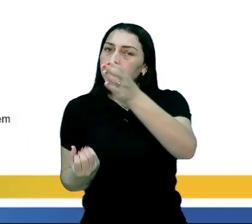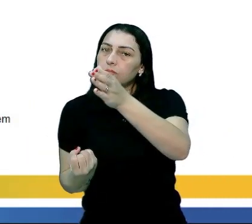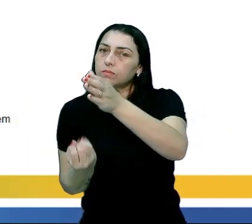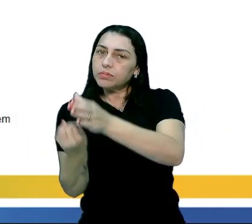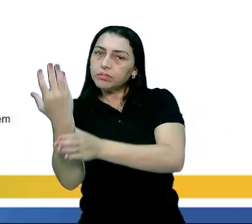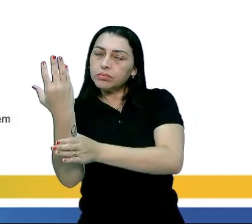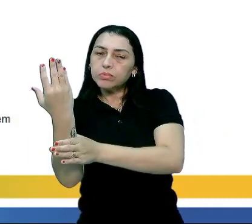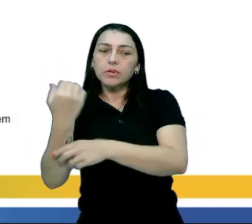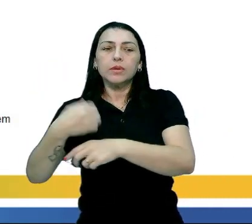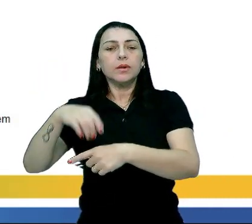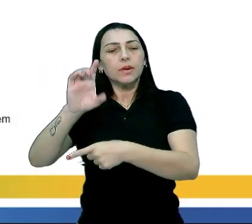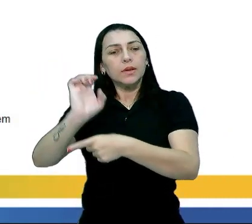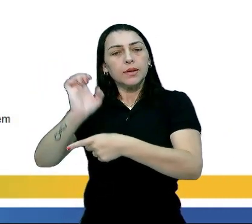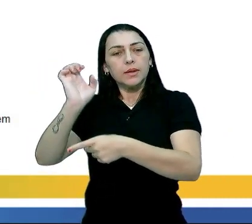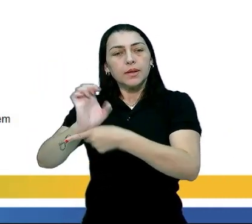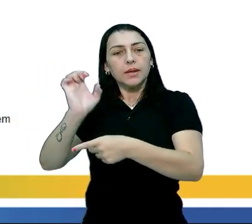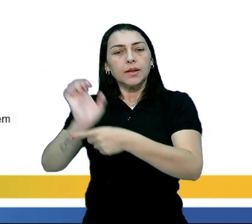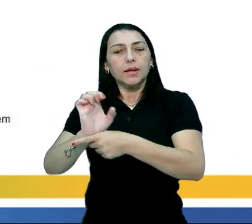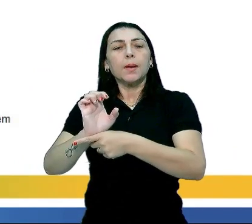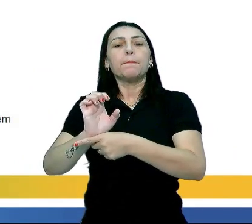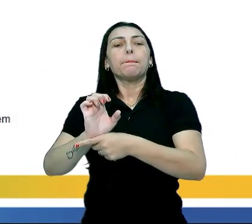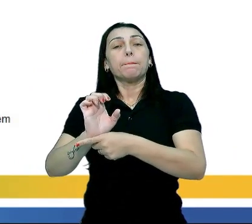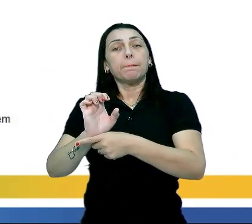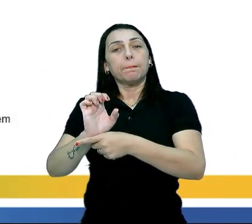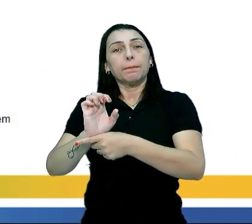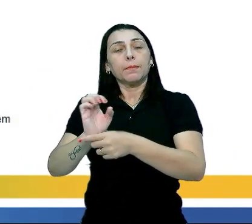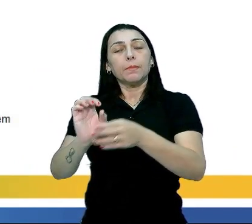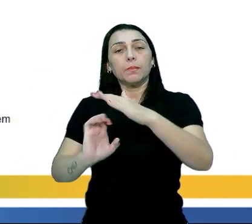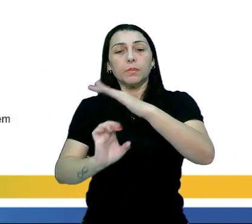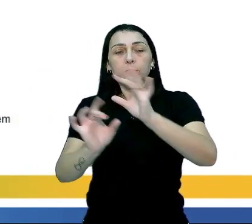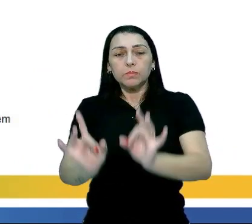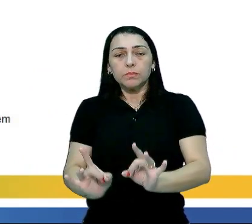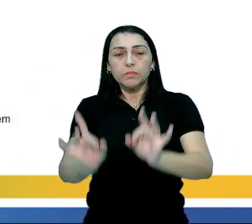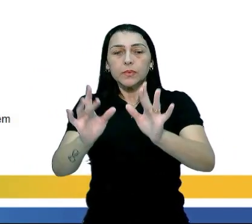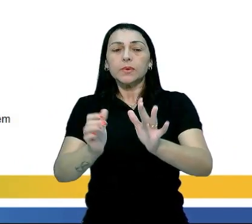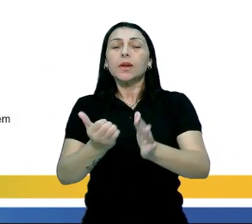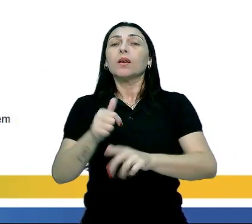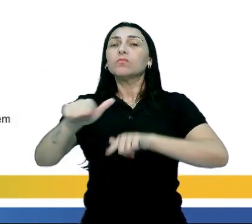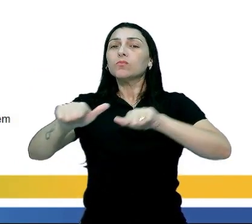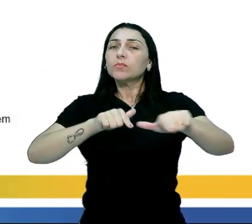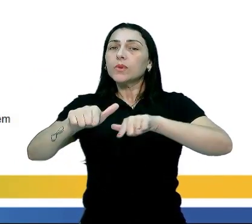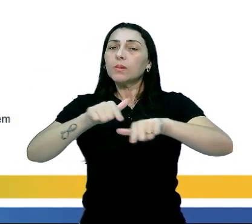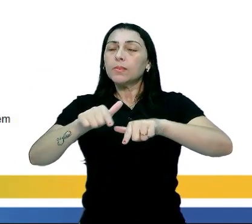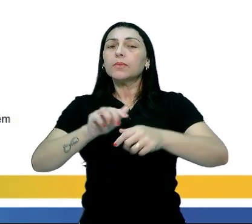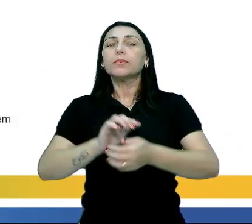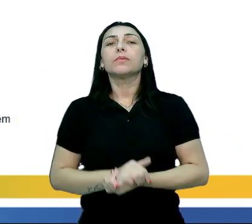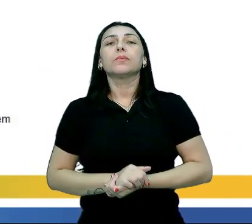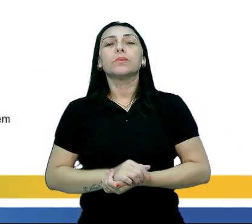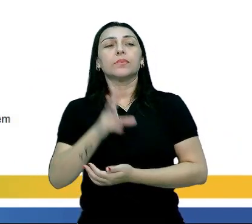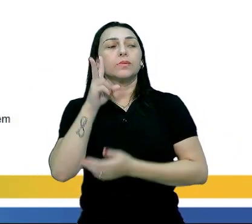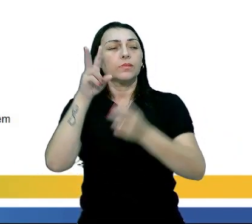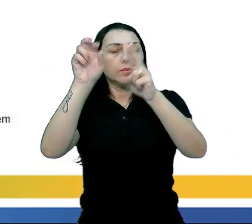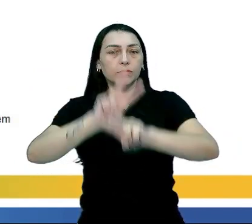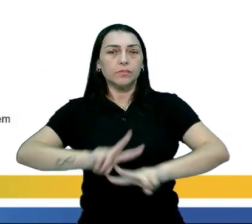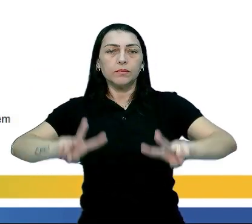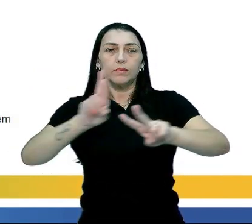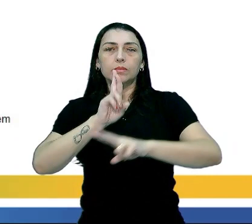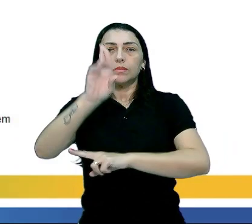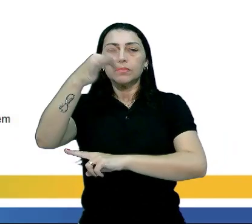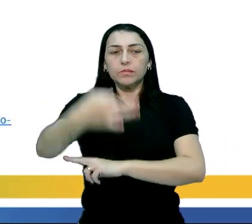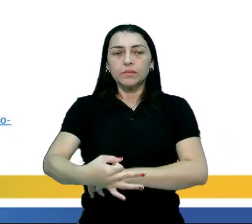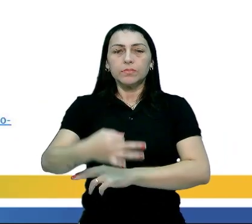das condições de produção. E letra E, mercantilização da força de trabalho. Vamos visualizar a